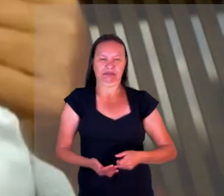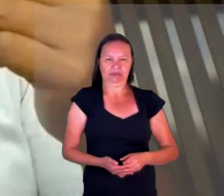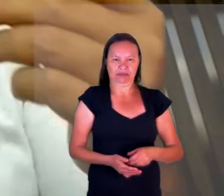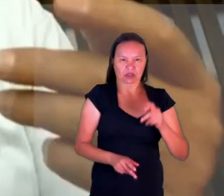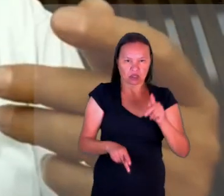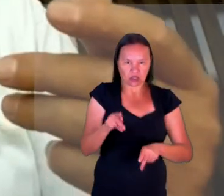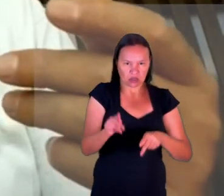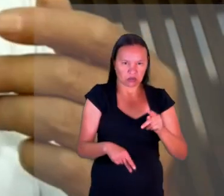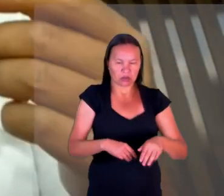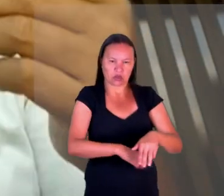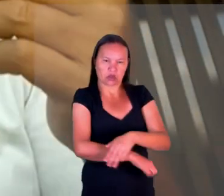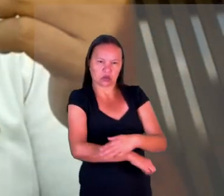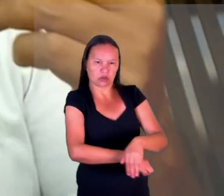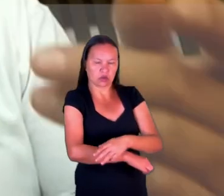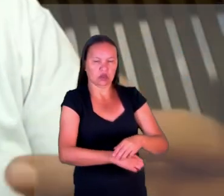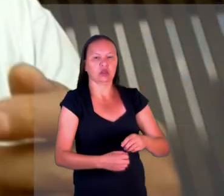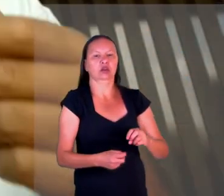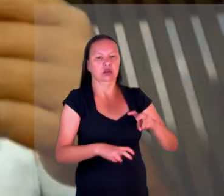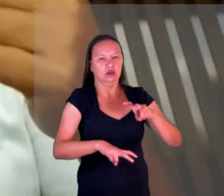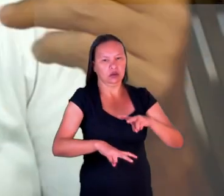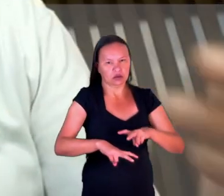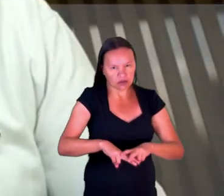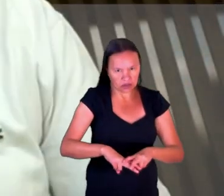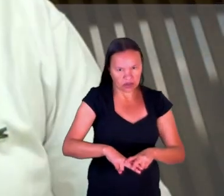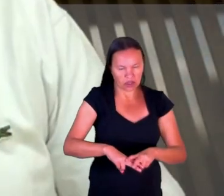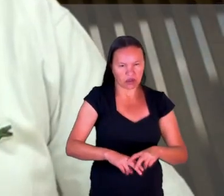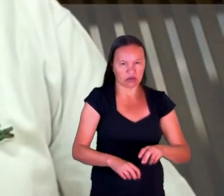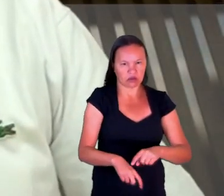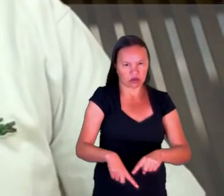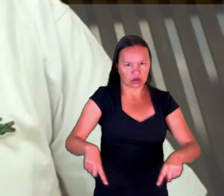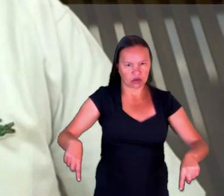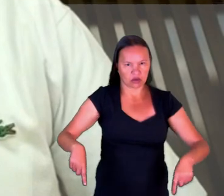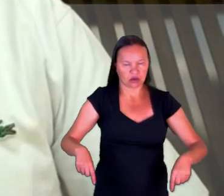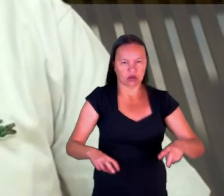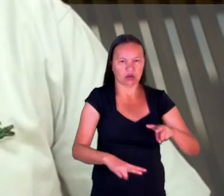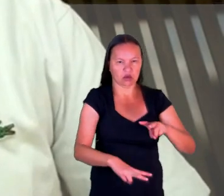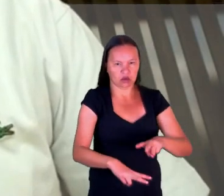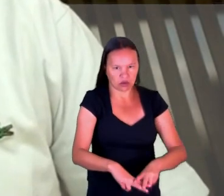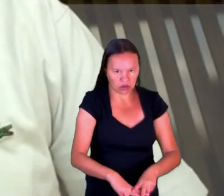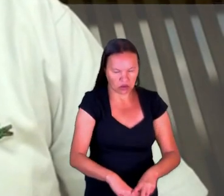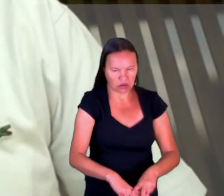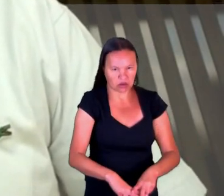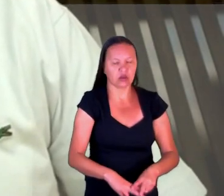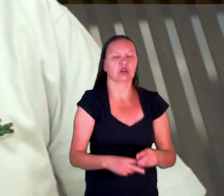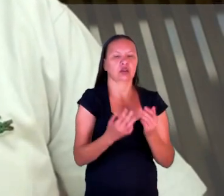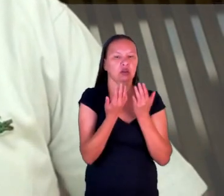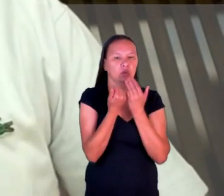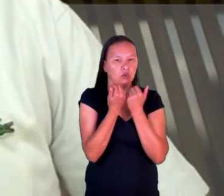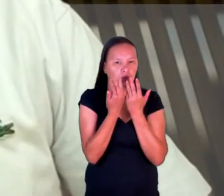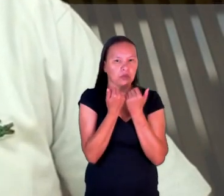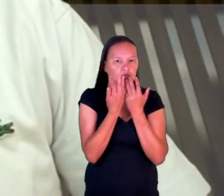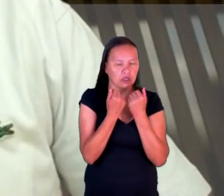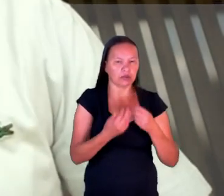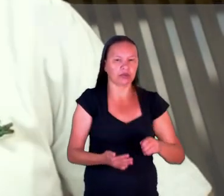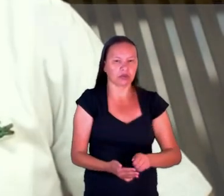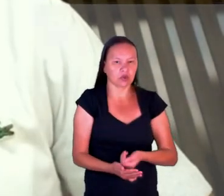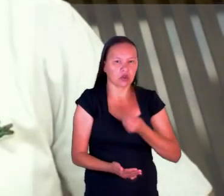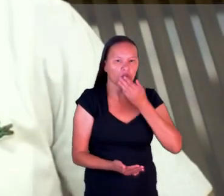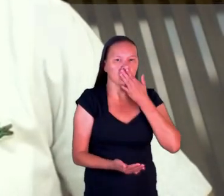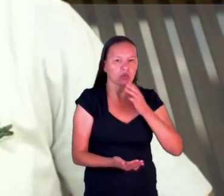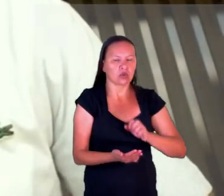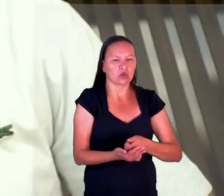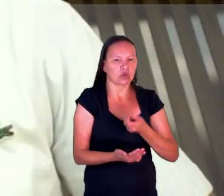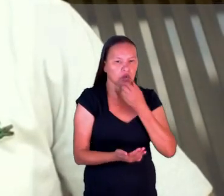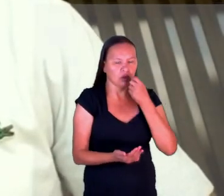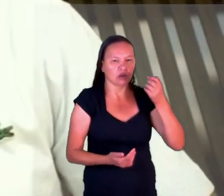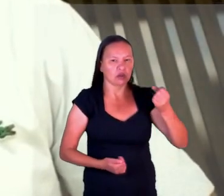a sua fome ali sentadas no meio fio sentadas eh eh pelos cantos das ruas eh mostrando toda toda a